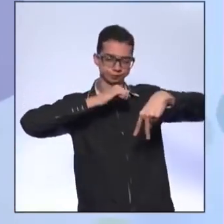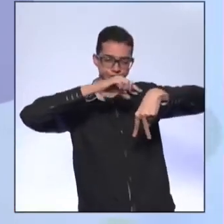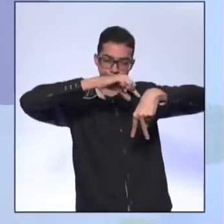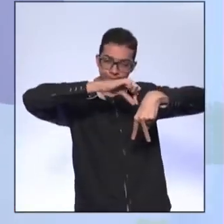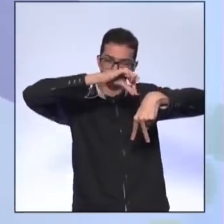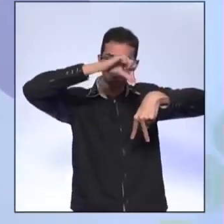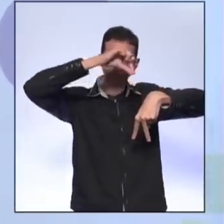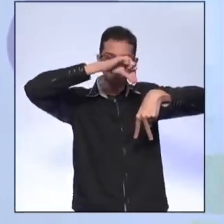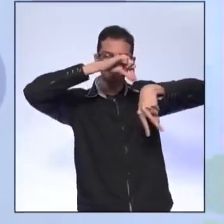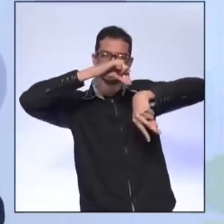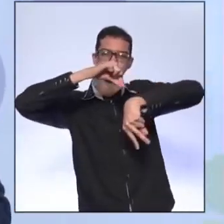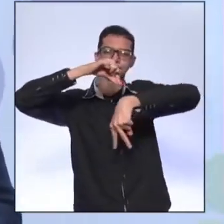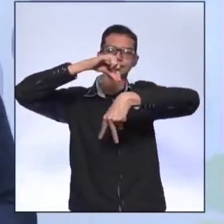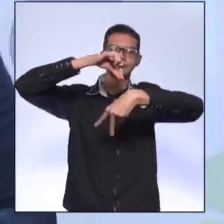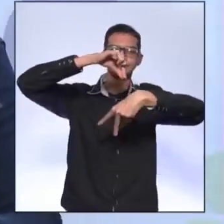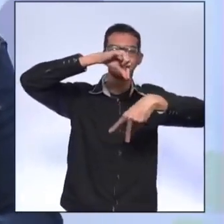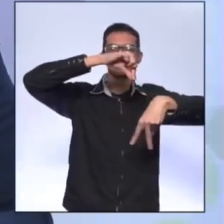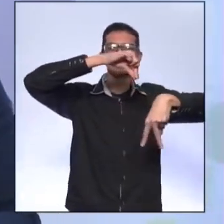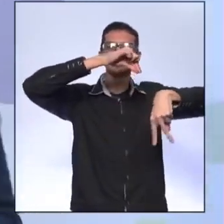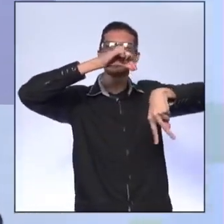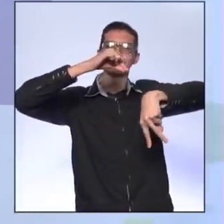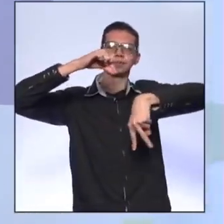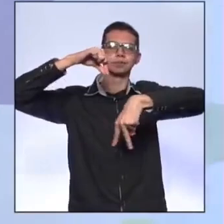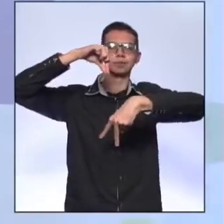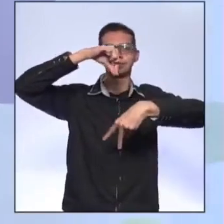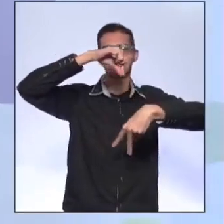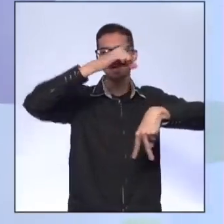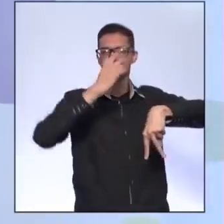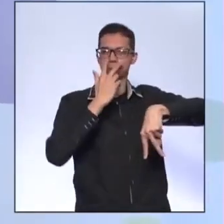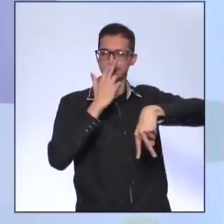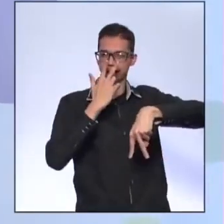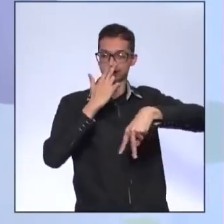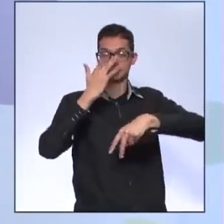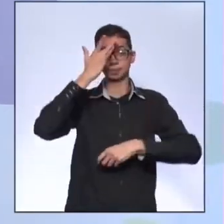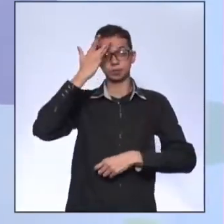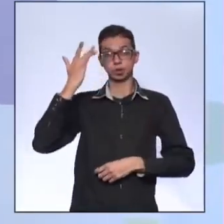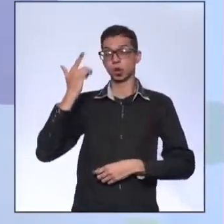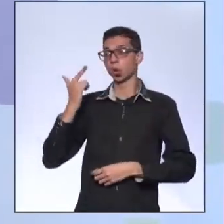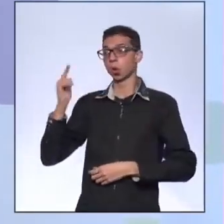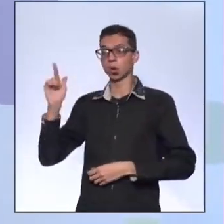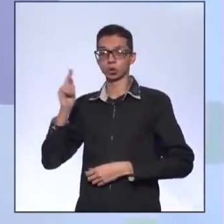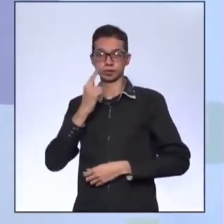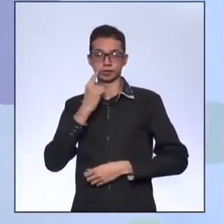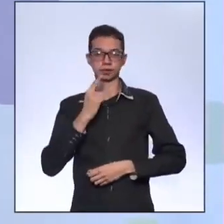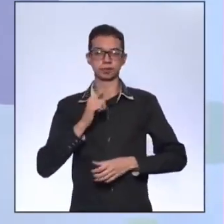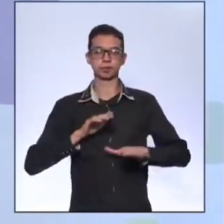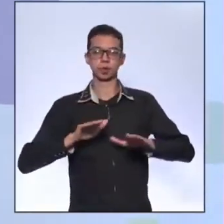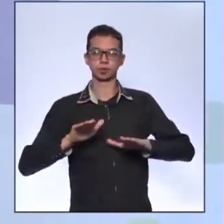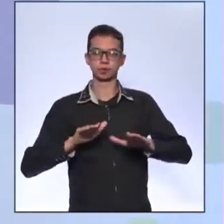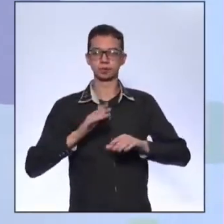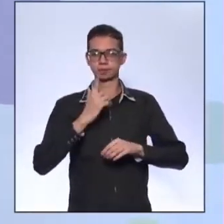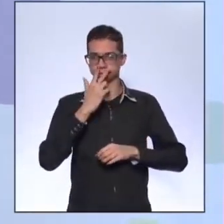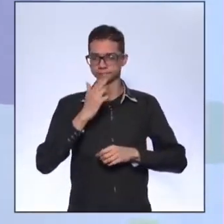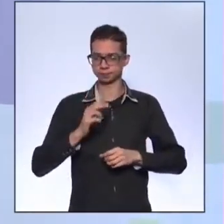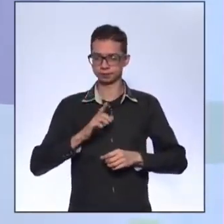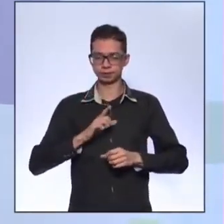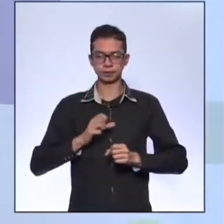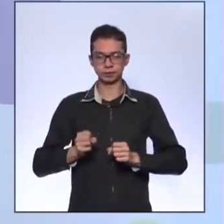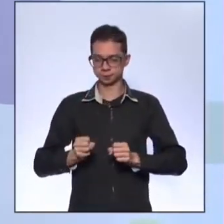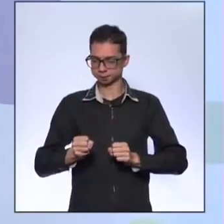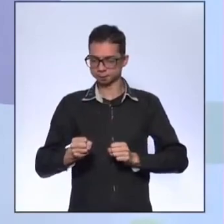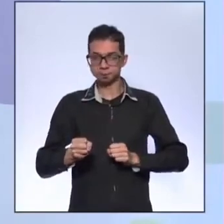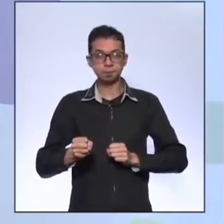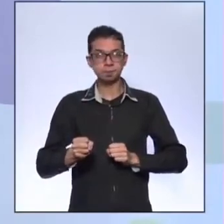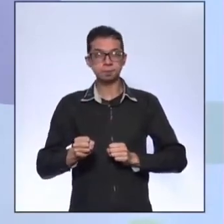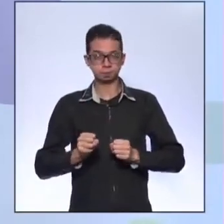pessoa que vai estar coordenando por trás da coxia esses movimentos e essa pessoa então vai mover esses rapéis me